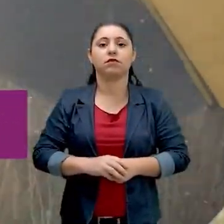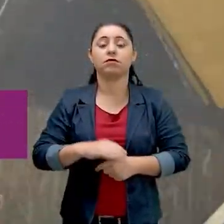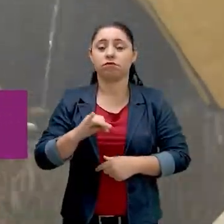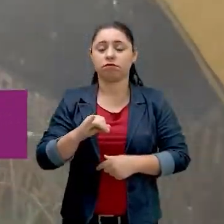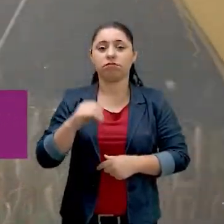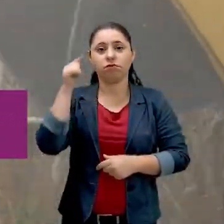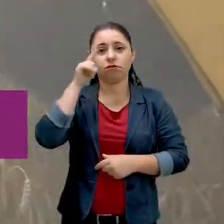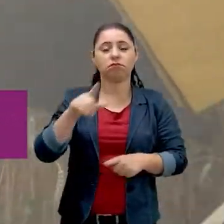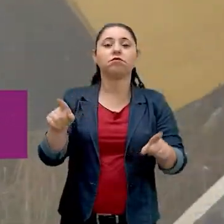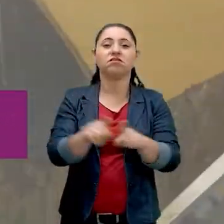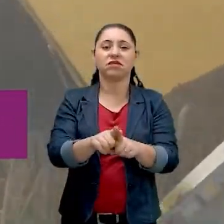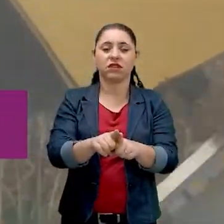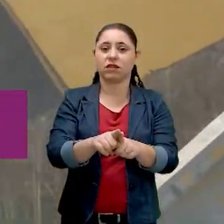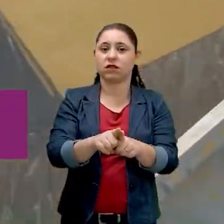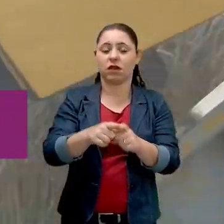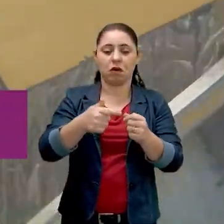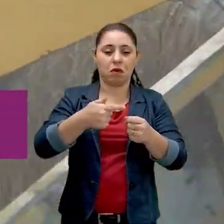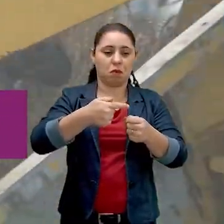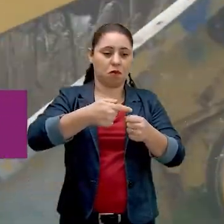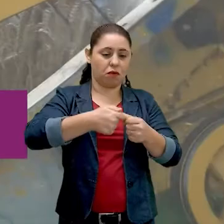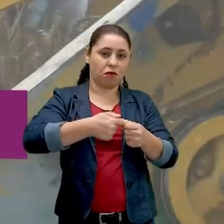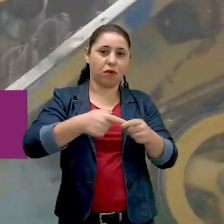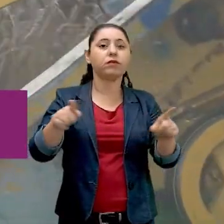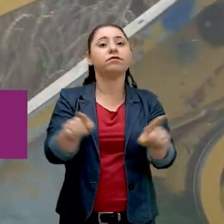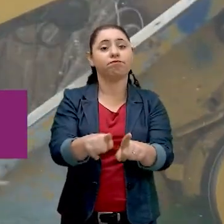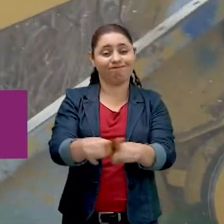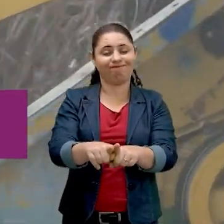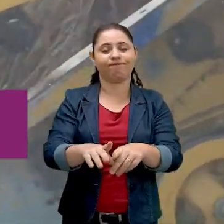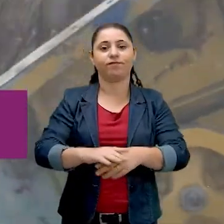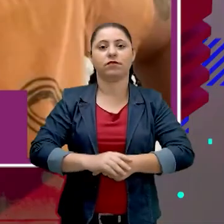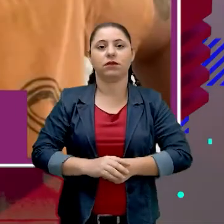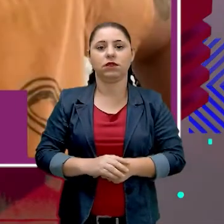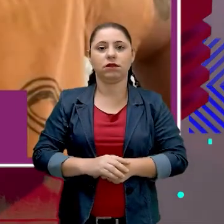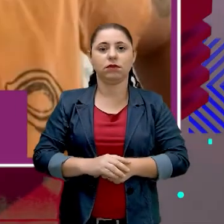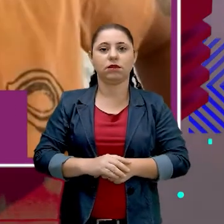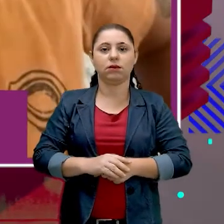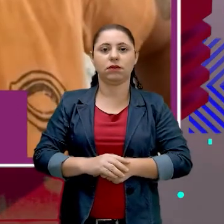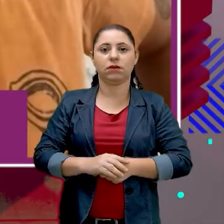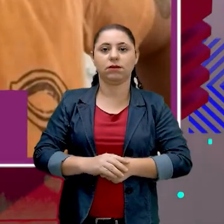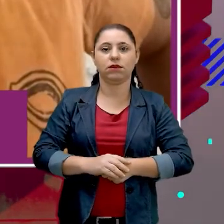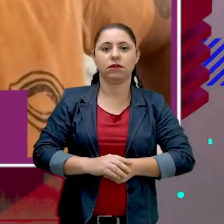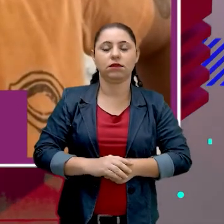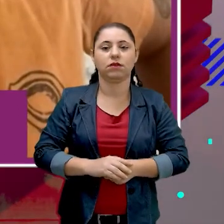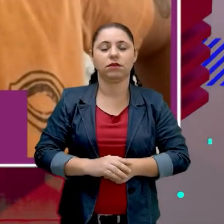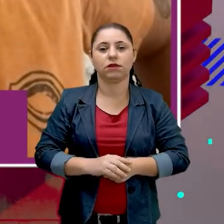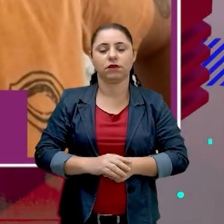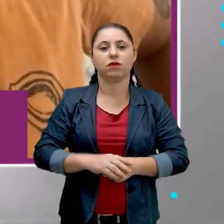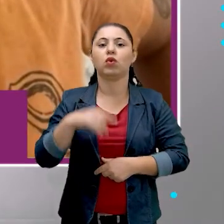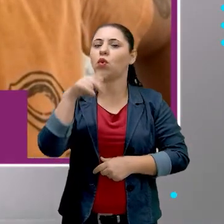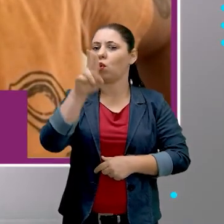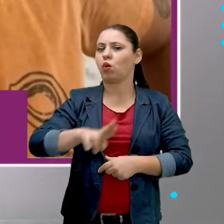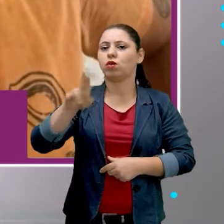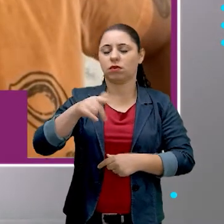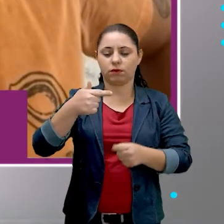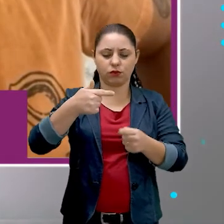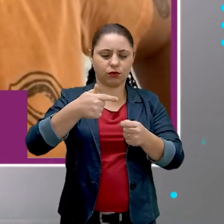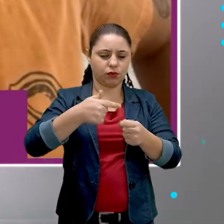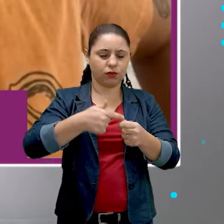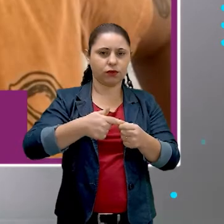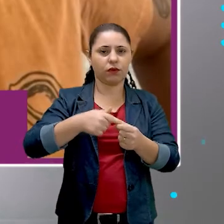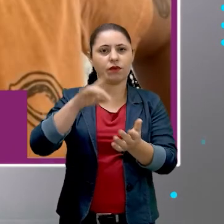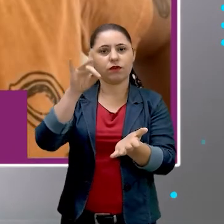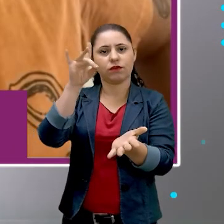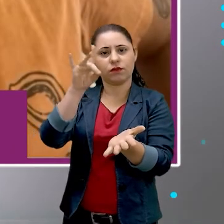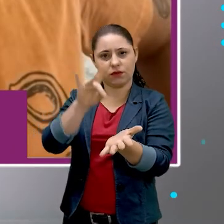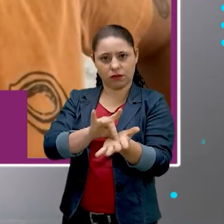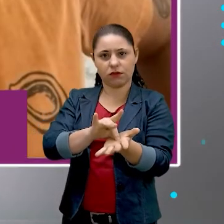é impossível não acontecer. O fato da gasolina, por exemplo, isso é muito forte para nós, o combustível, né? Pois é, e a gente usa o combustível